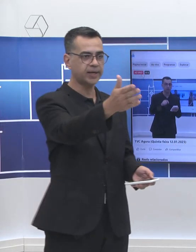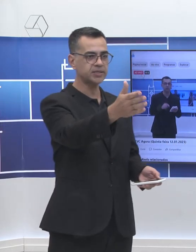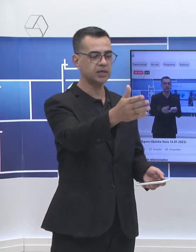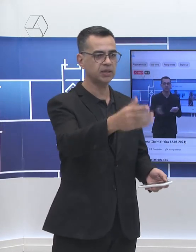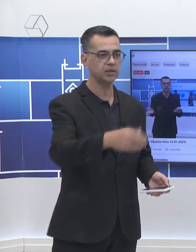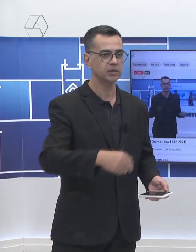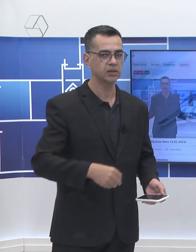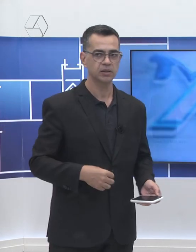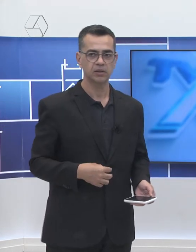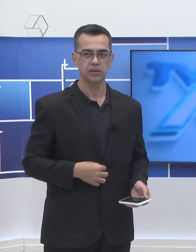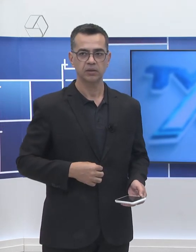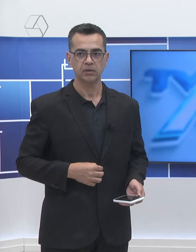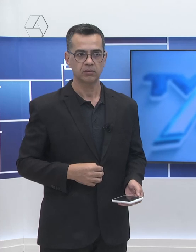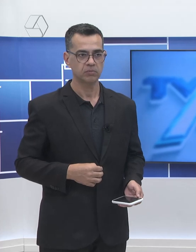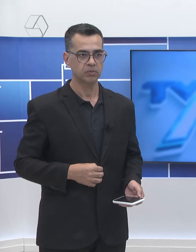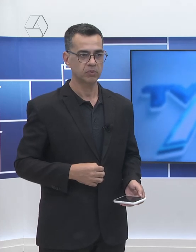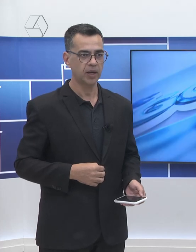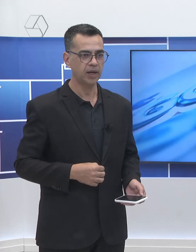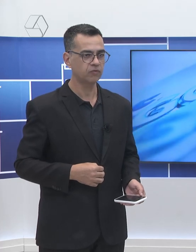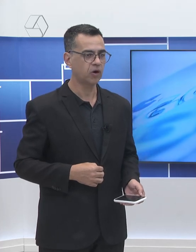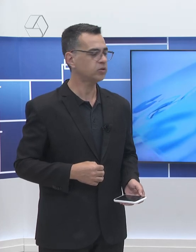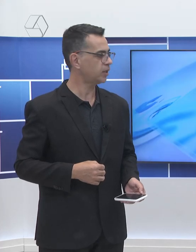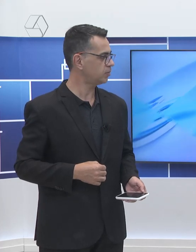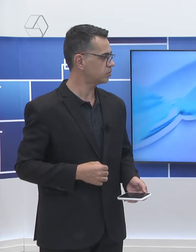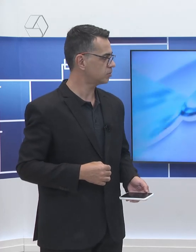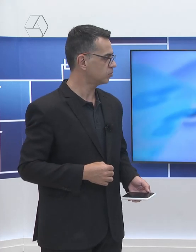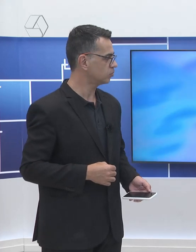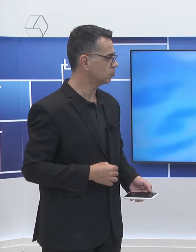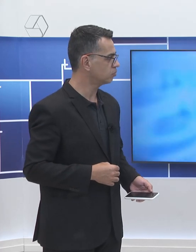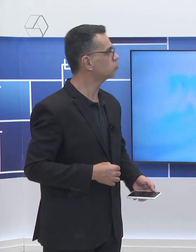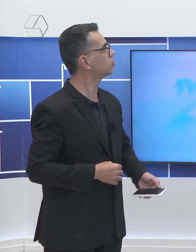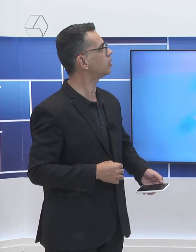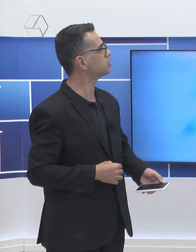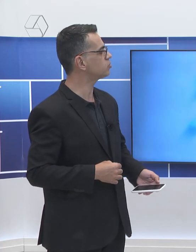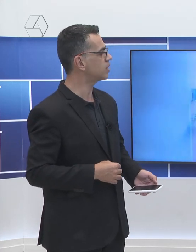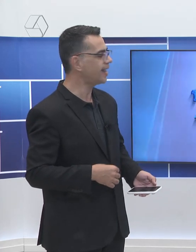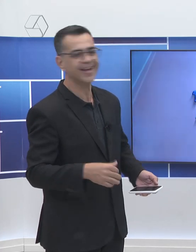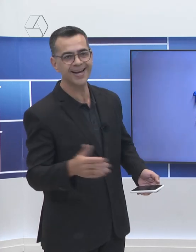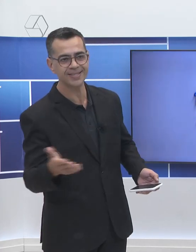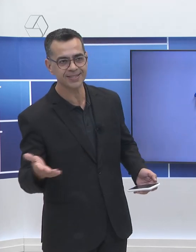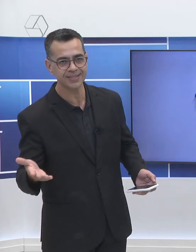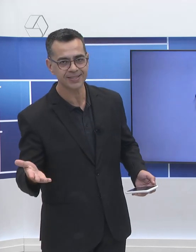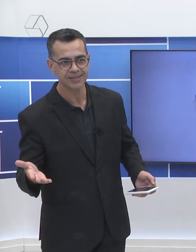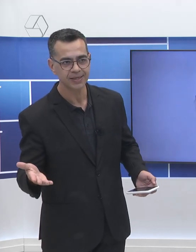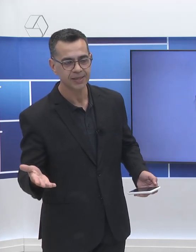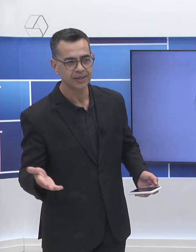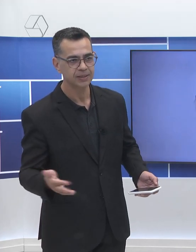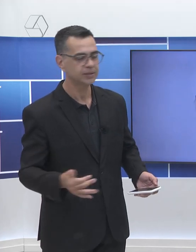na 3 aqui. Deixa eu voltar aqui. É, volta aí. Vim pra cá. Só que estamos elegantes.